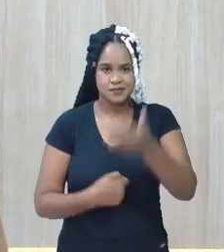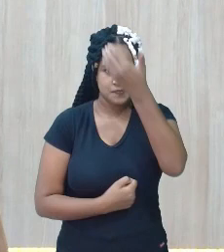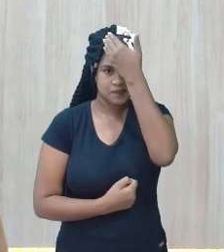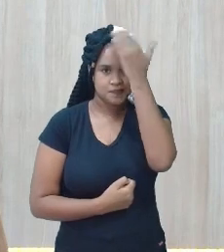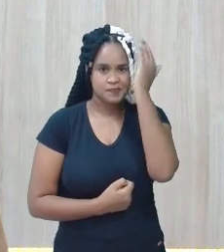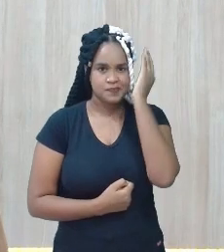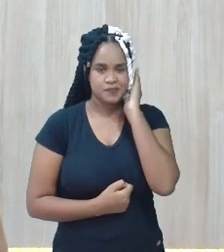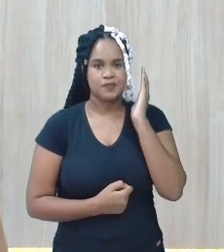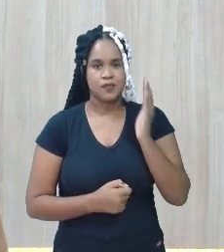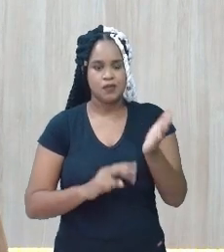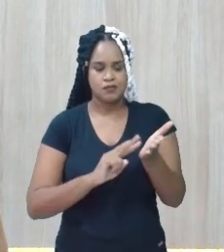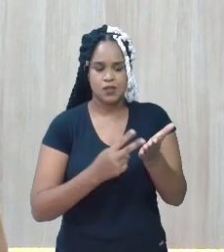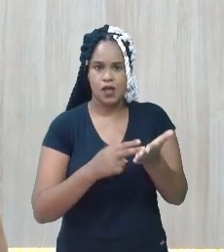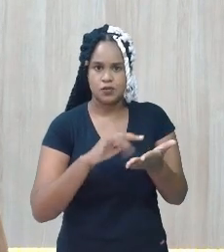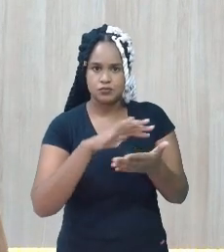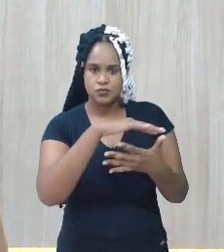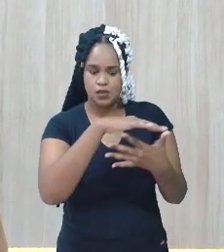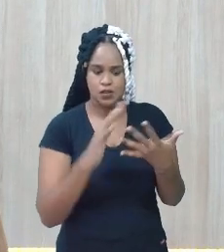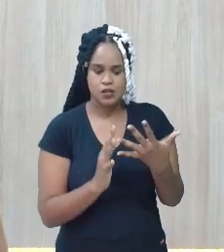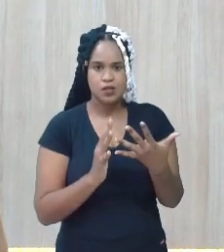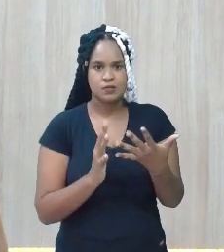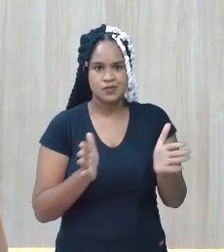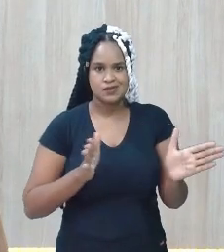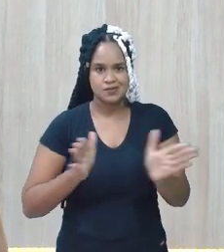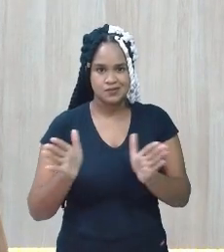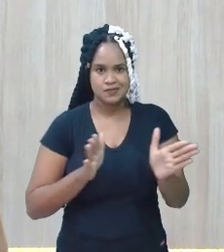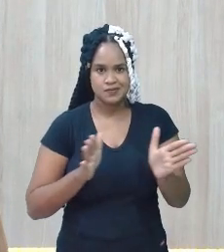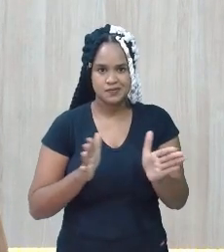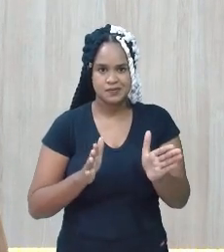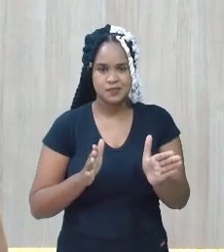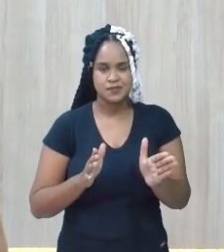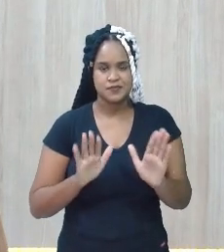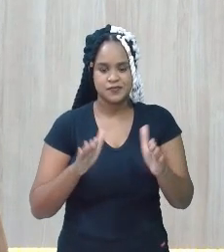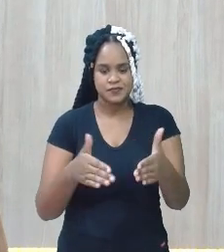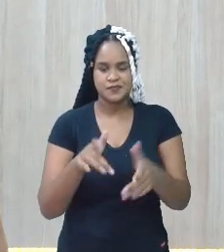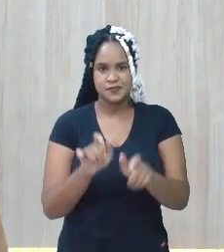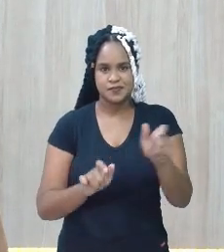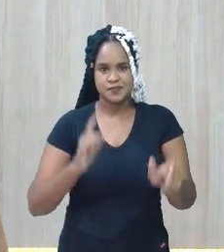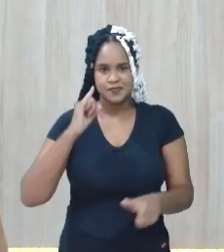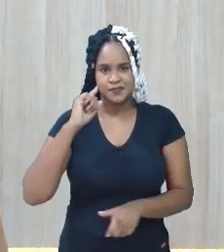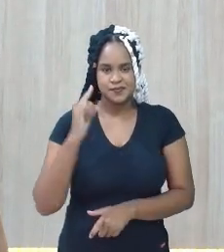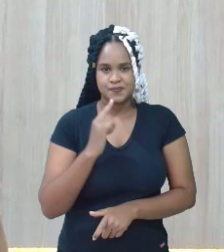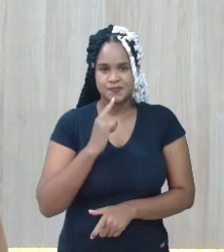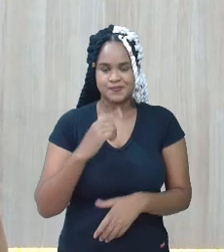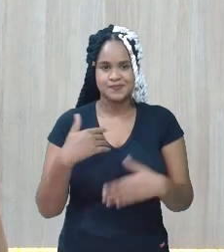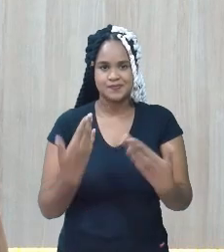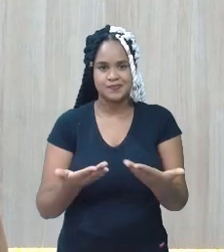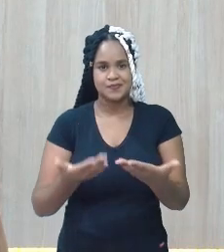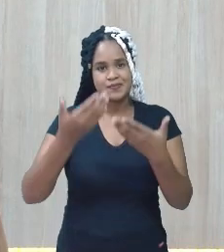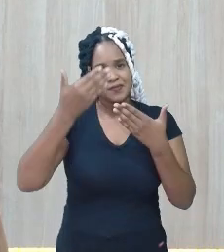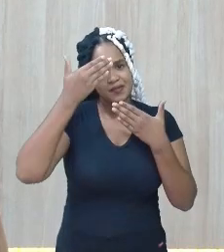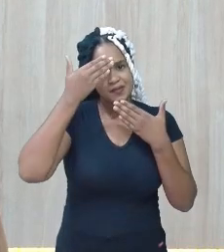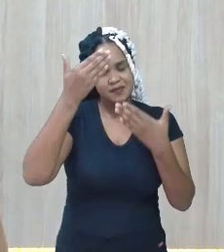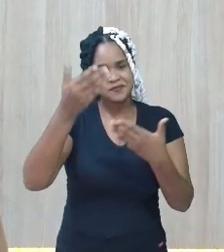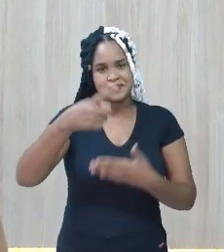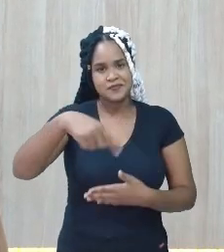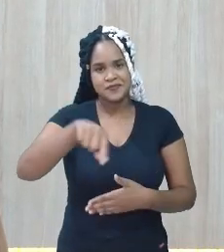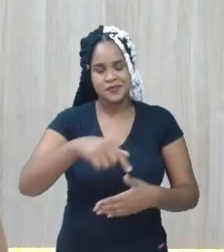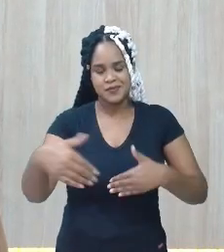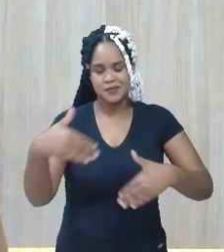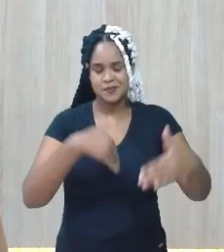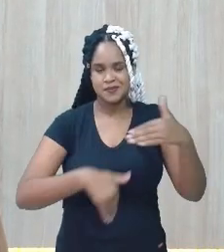nossa tradução para os surdos. Queria agradecer vocês por